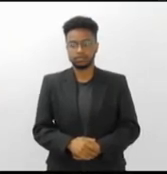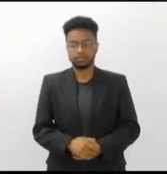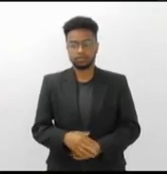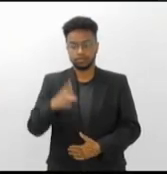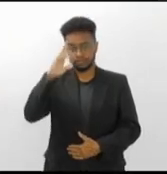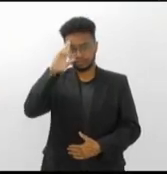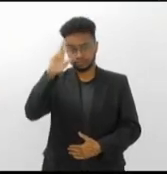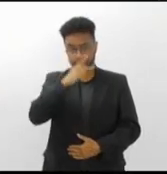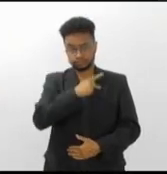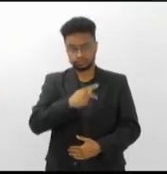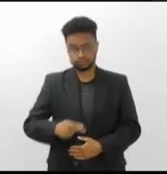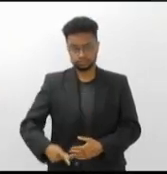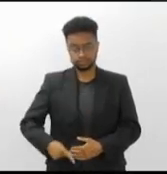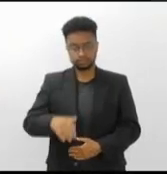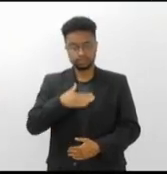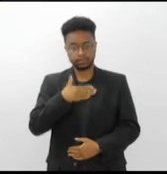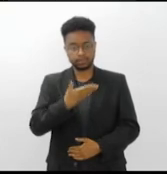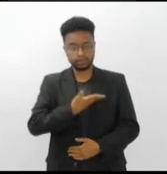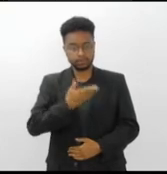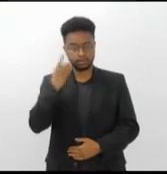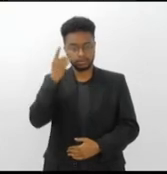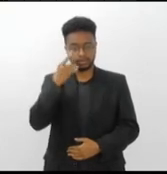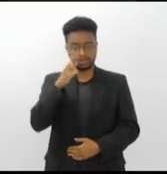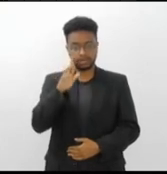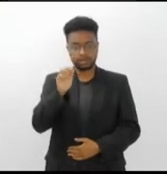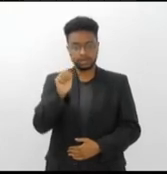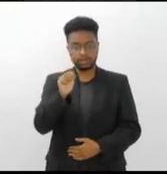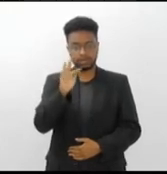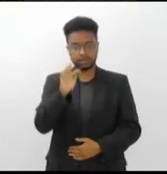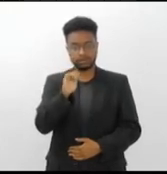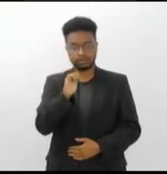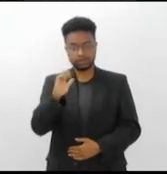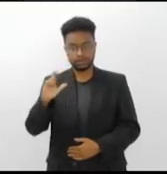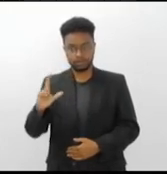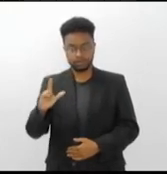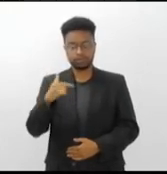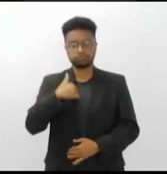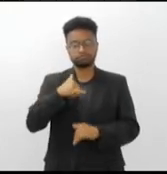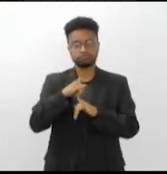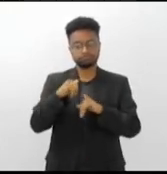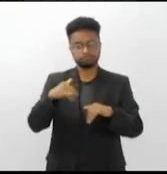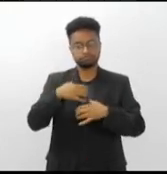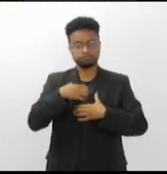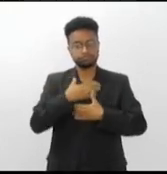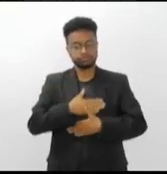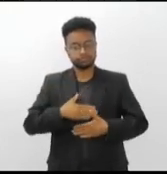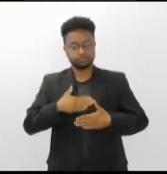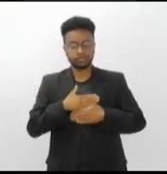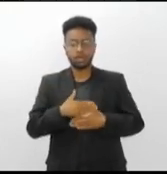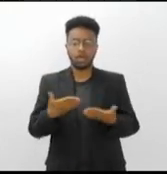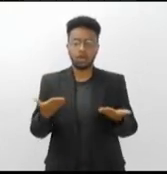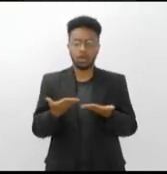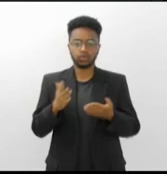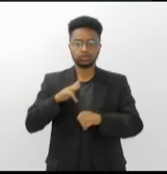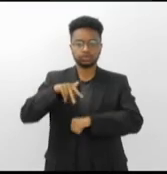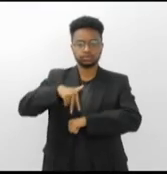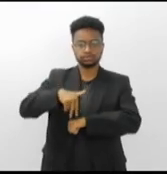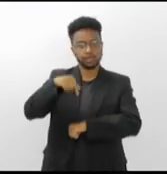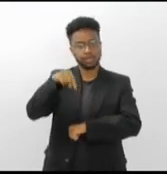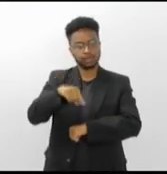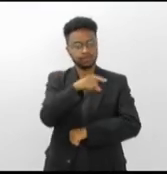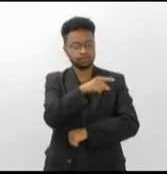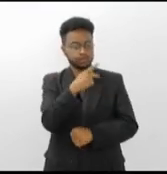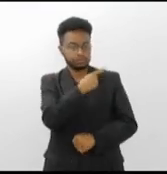Senhor presidente, meu amigo, deputado Rafael Nobre, dizer da satisfação de hoje subir essa tribuna